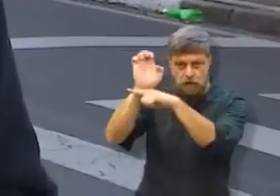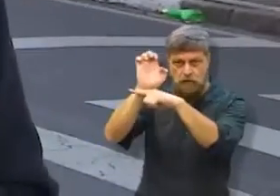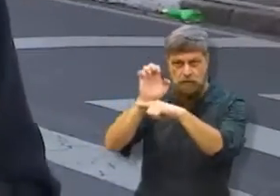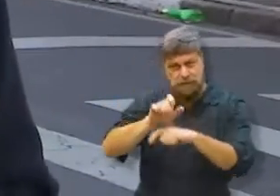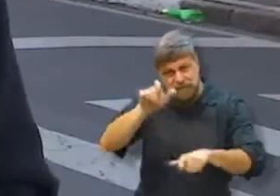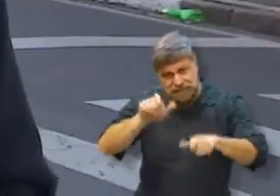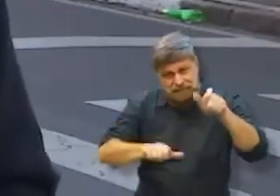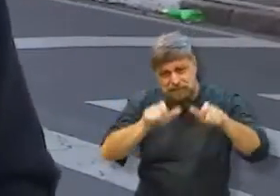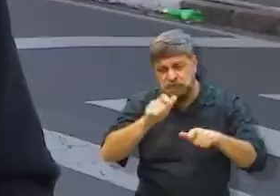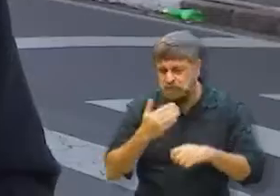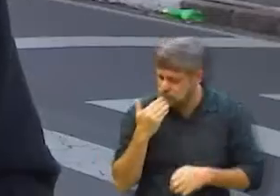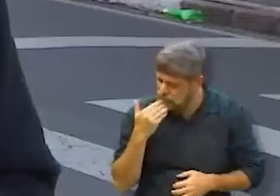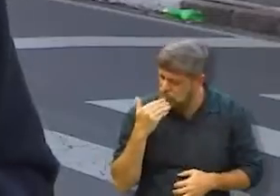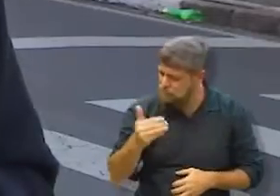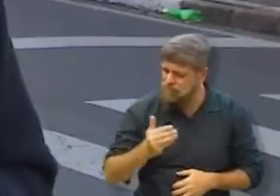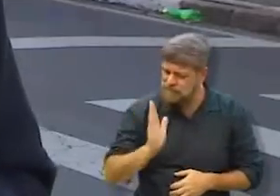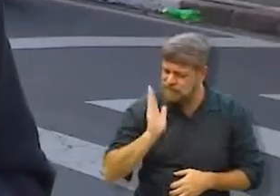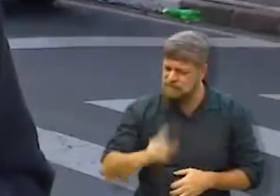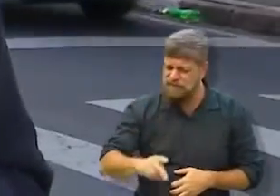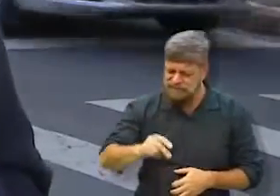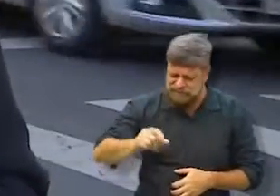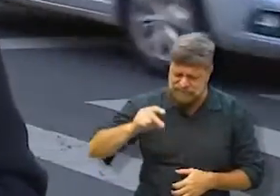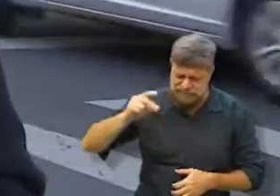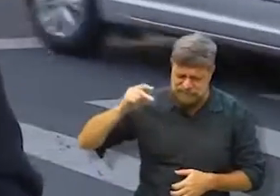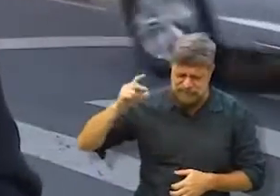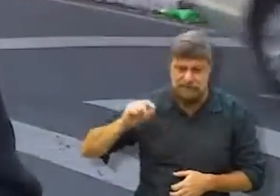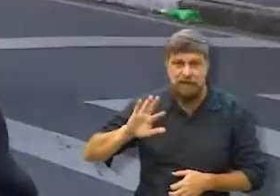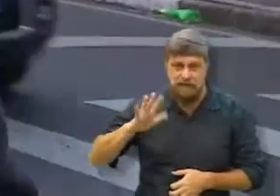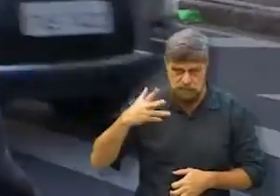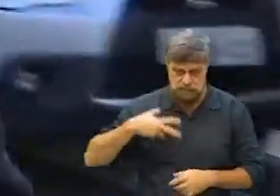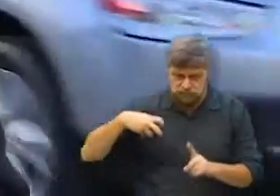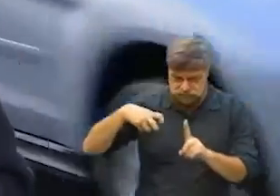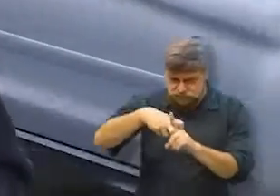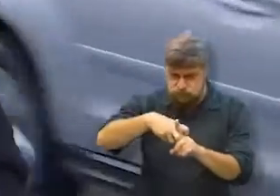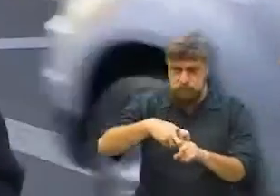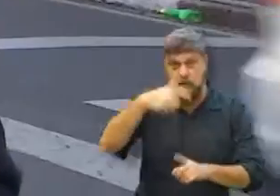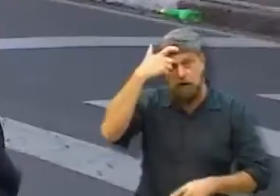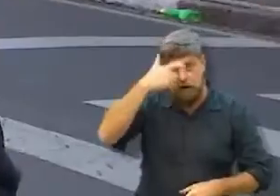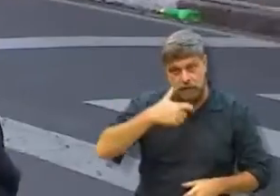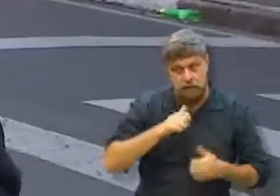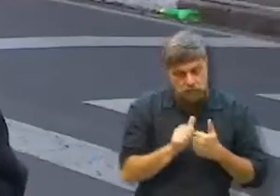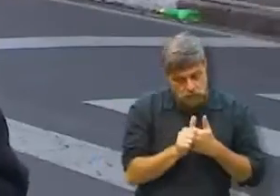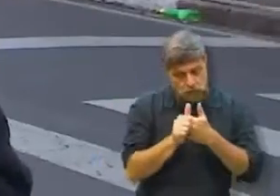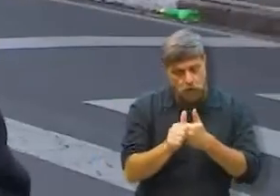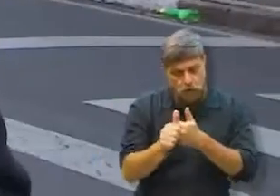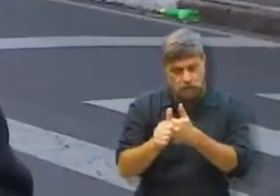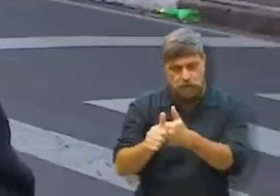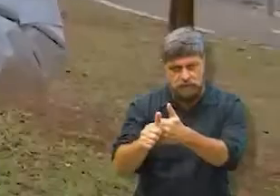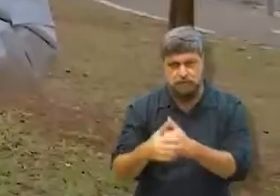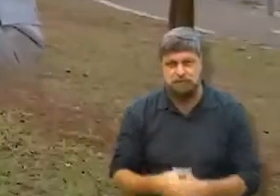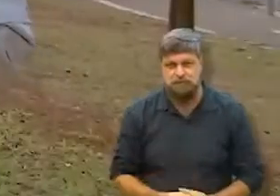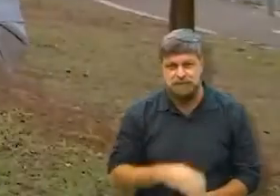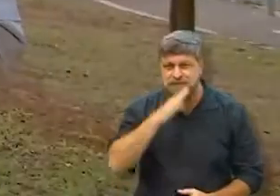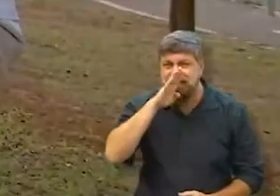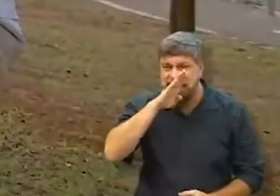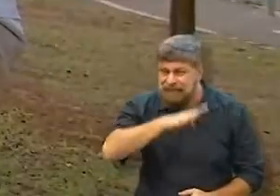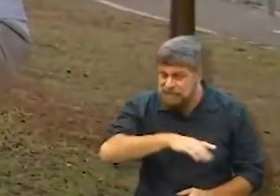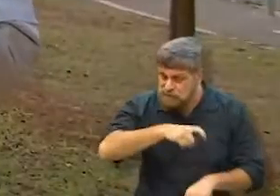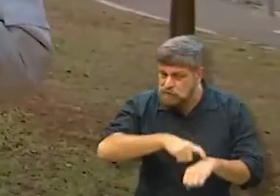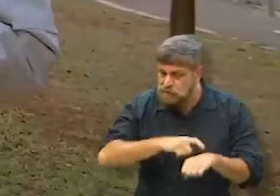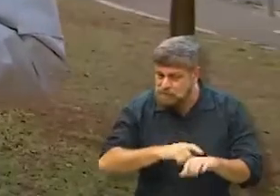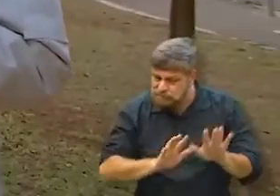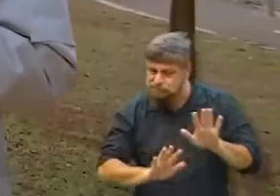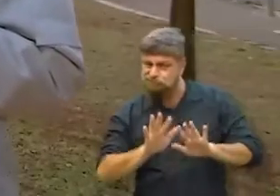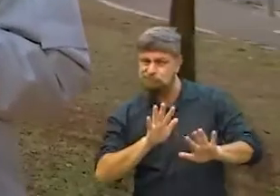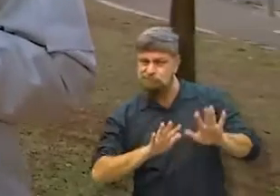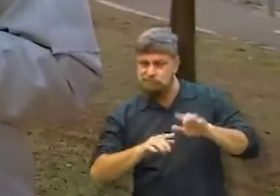reivindicação antiga dos moradores, das pessoas que acabaram até sendo acidentadas e vêm acompanhando isso há um longo tempo. O fim de tarde é sempre um